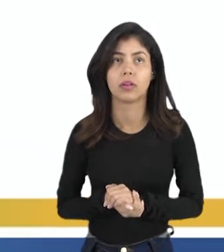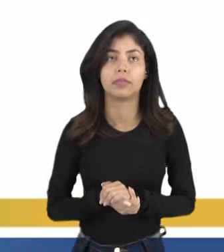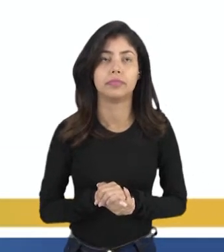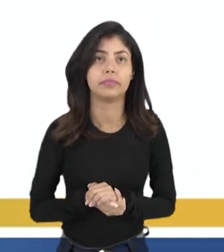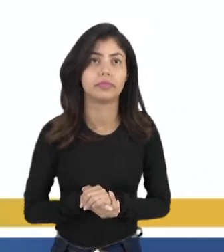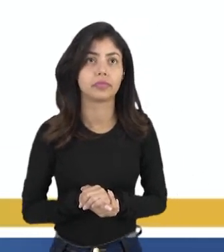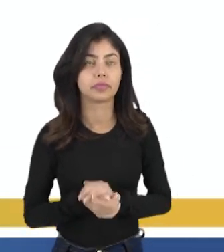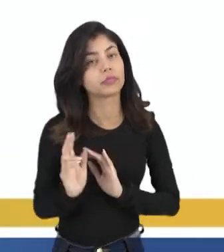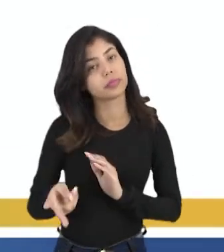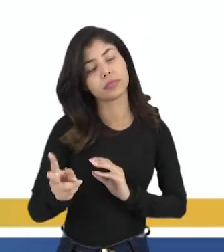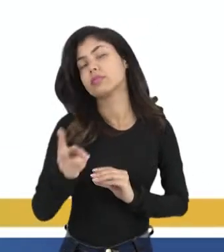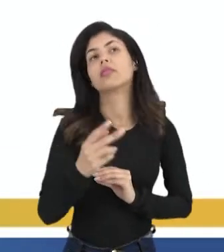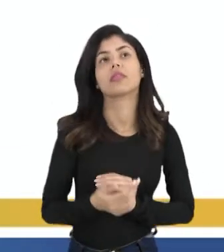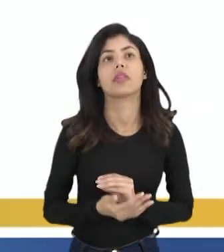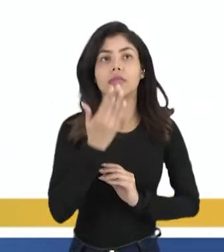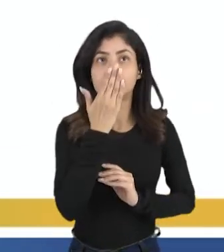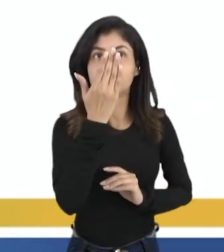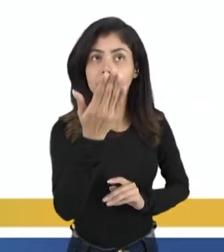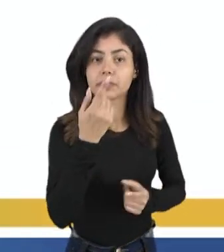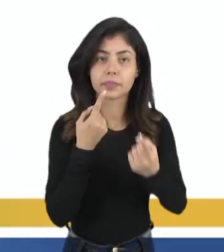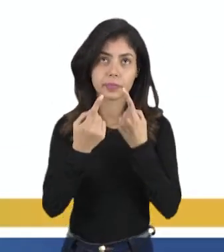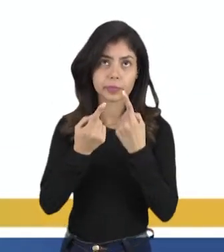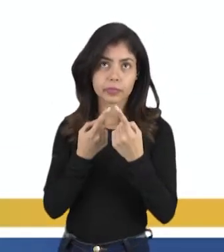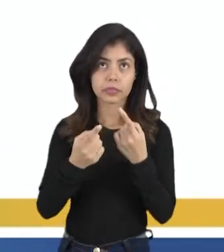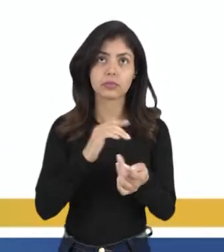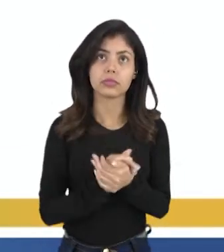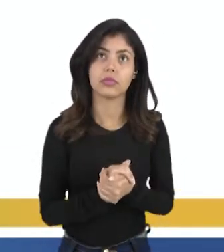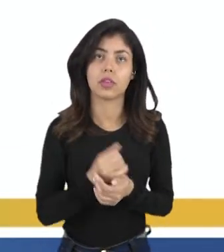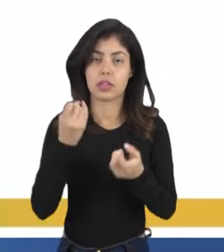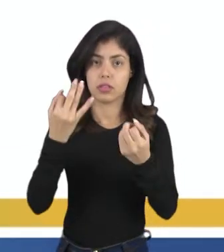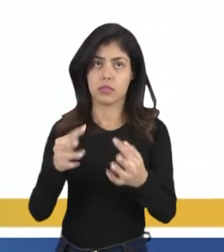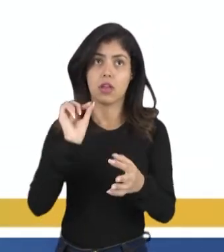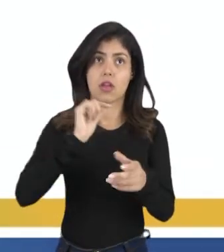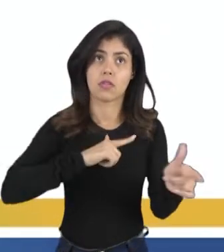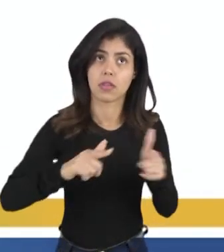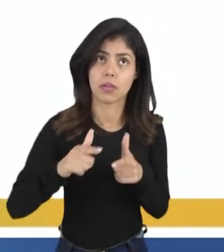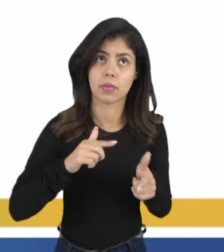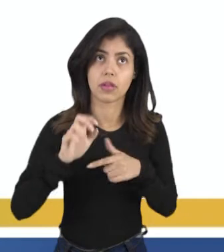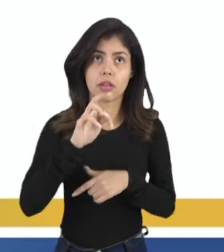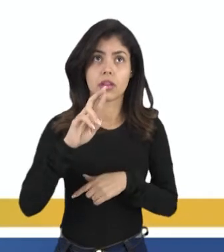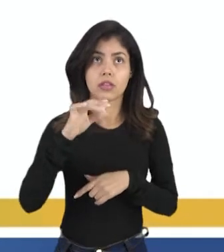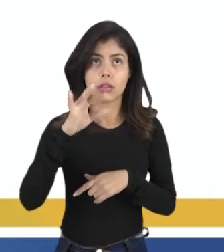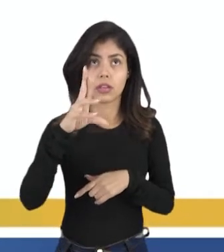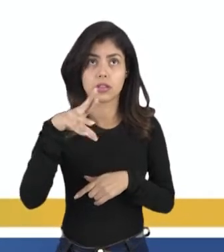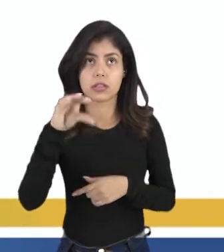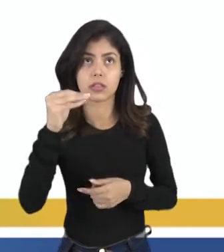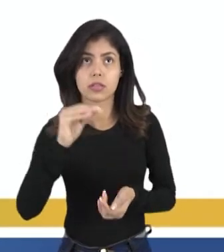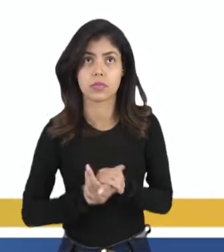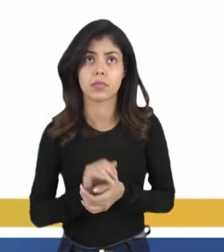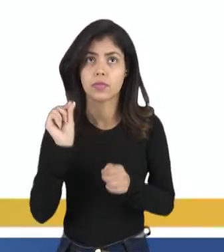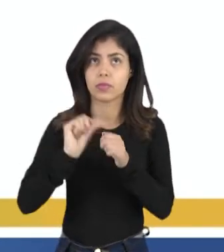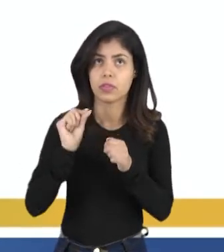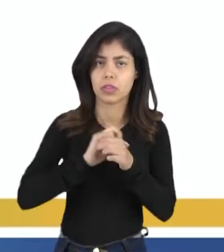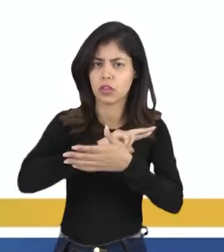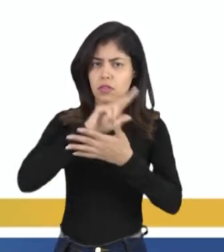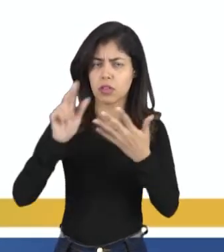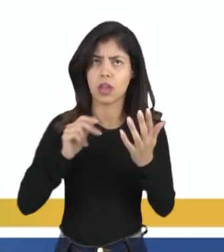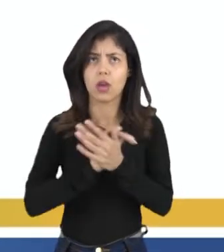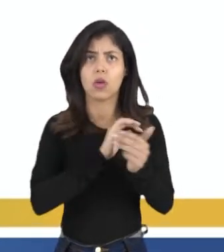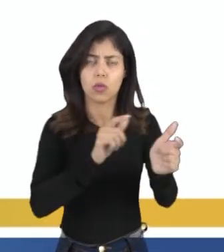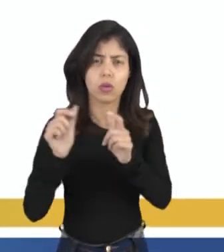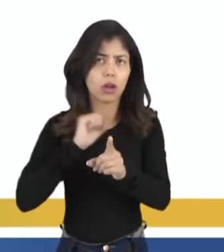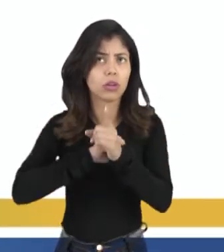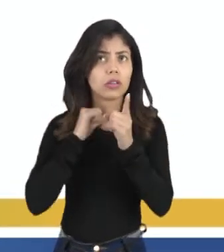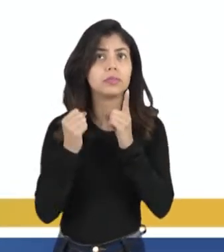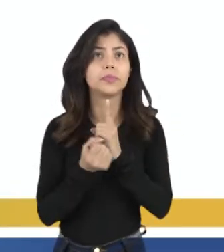E aí ele continua o texto. Frente a essa discussão, sugere-se que o trabalho antirracismo feito nos diversos